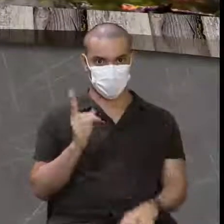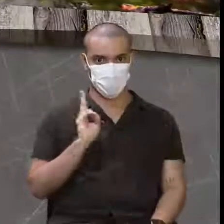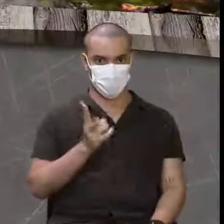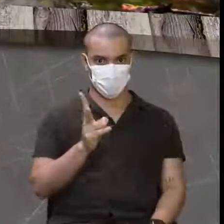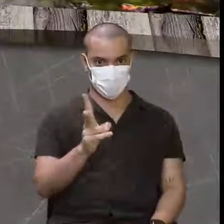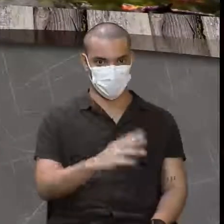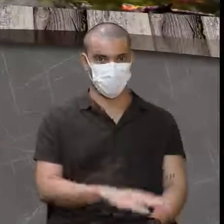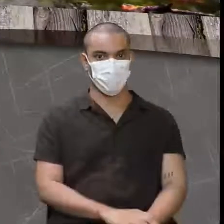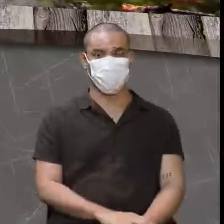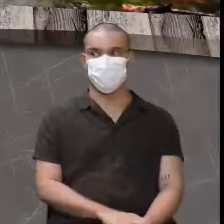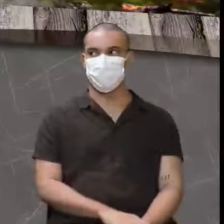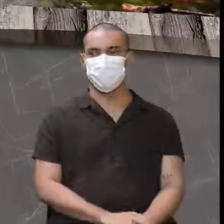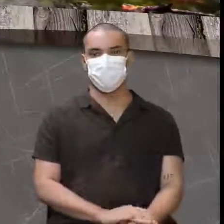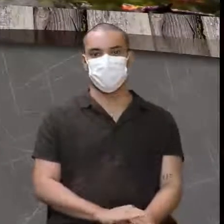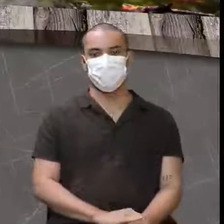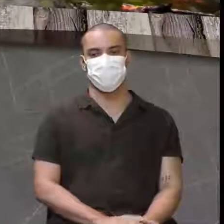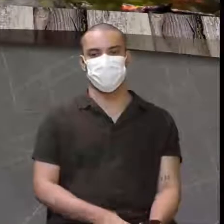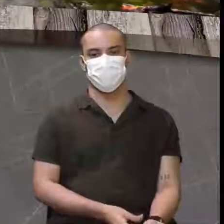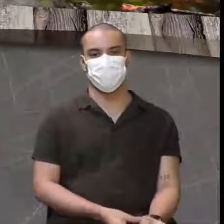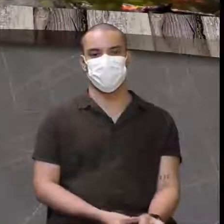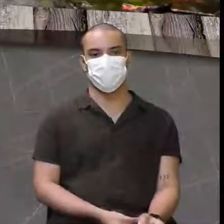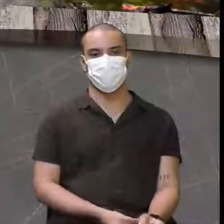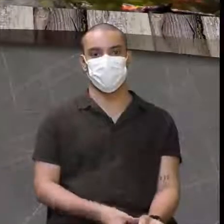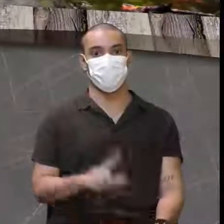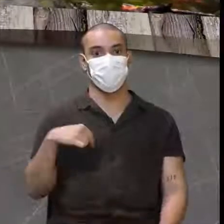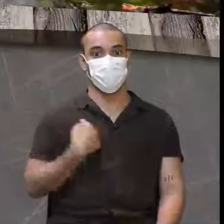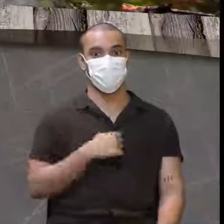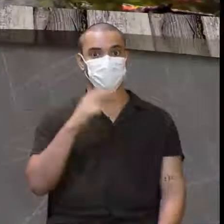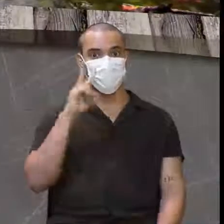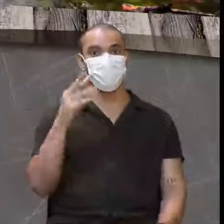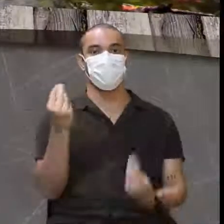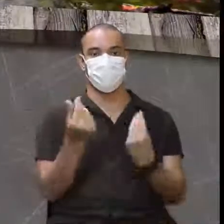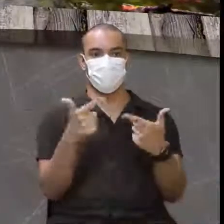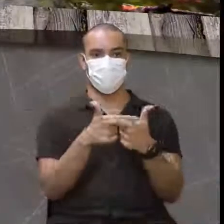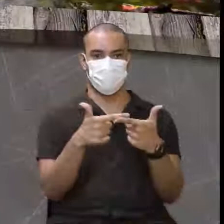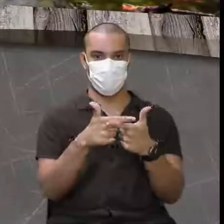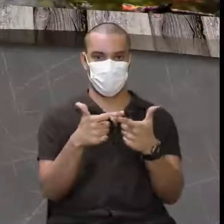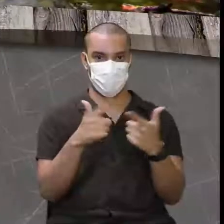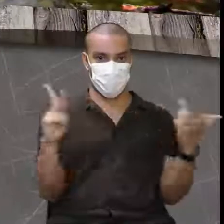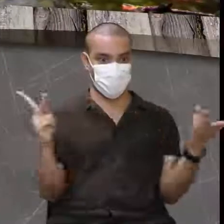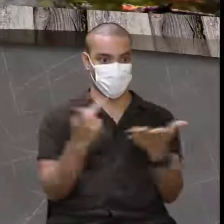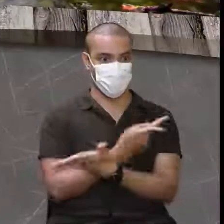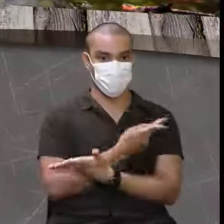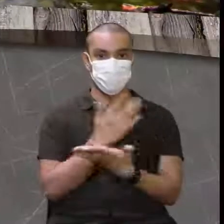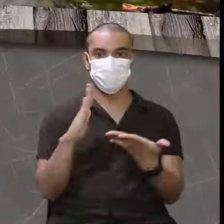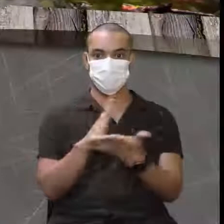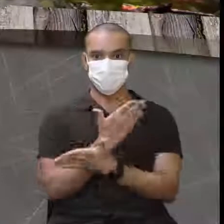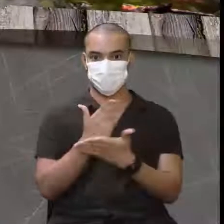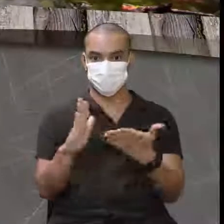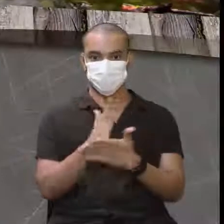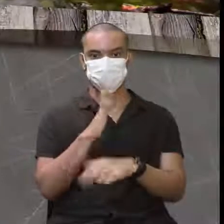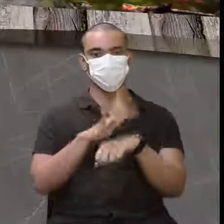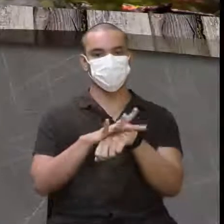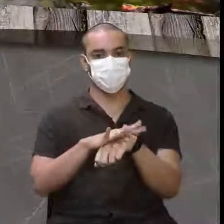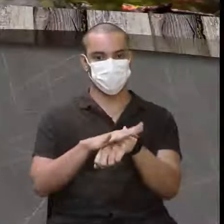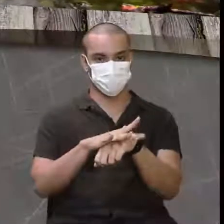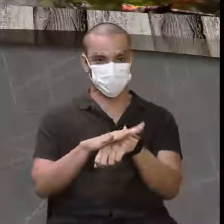vai ver o quão problemática é essa situação quando acontece em algumas